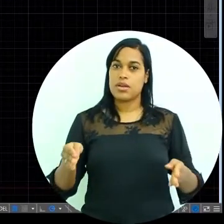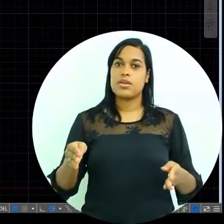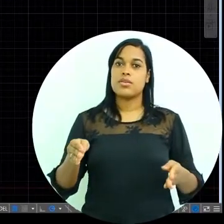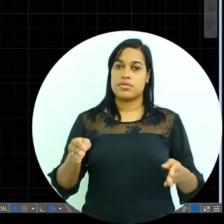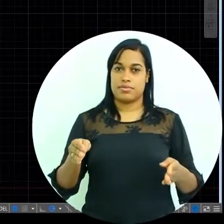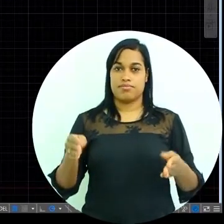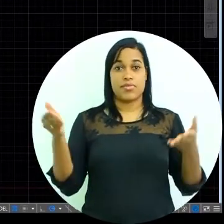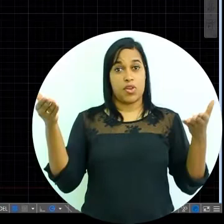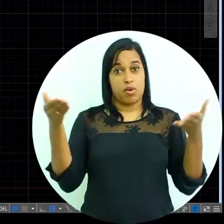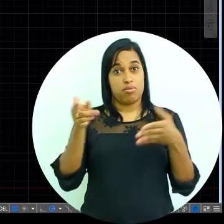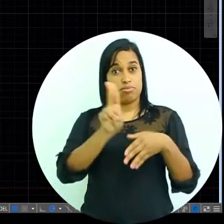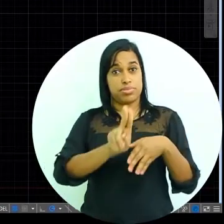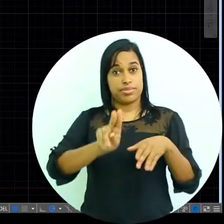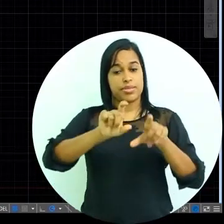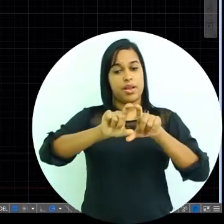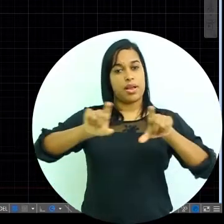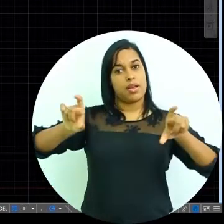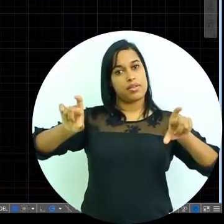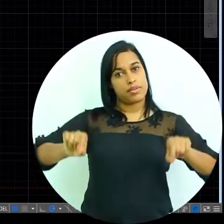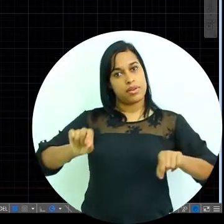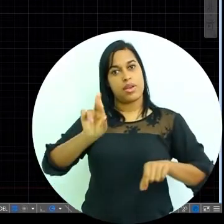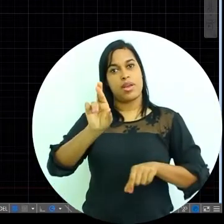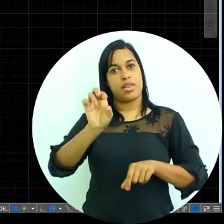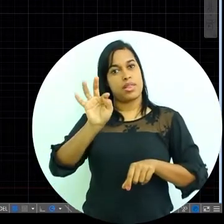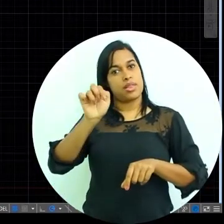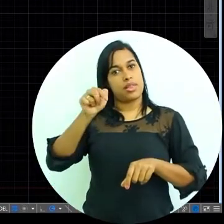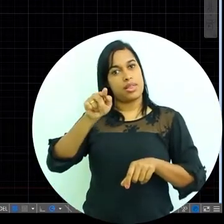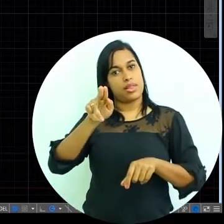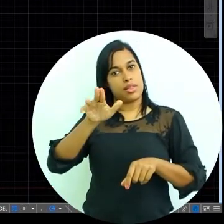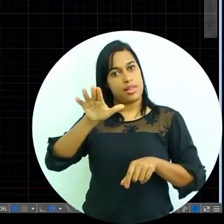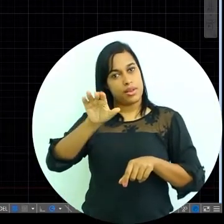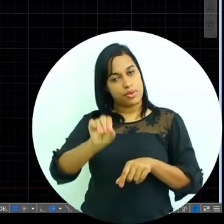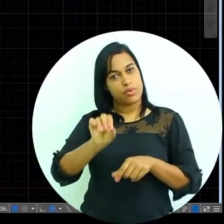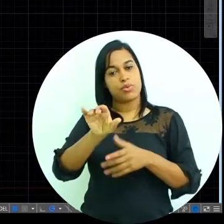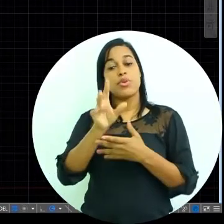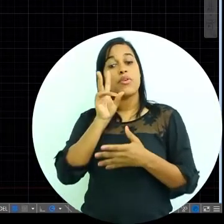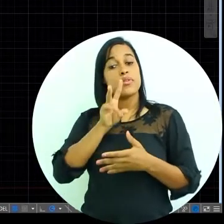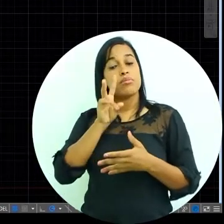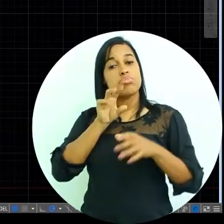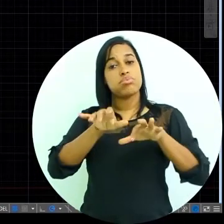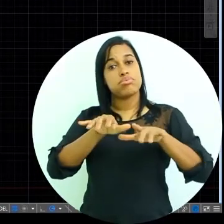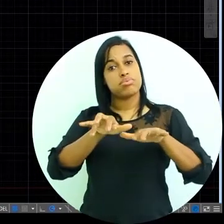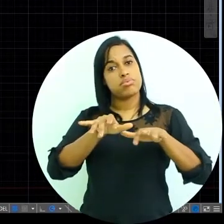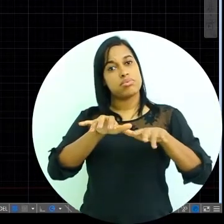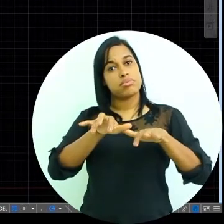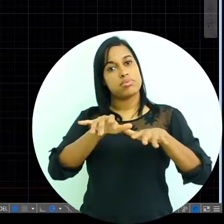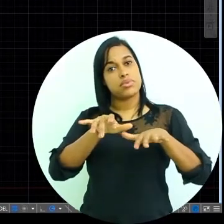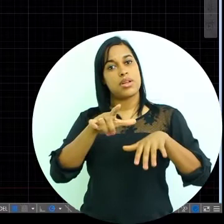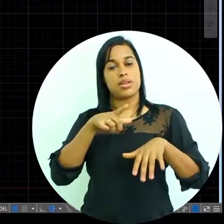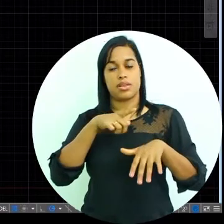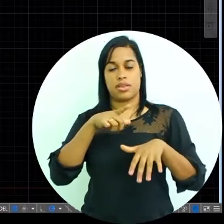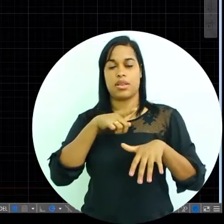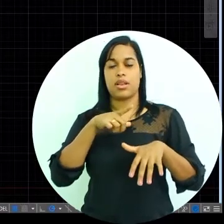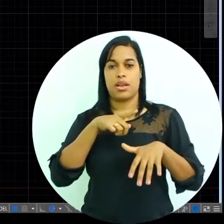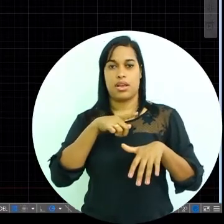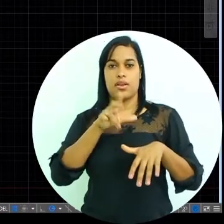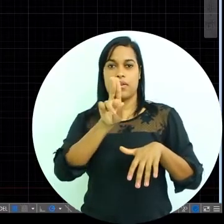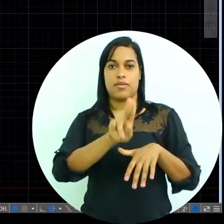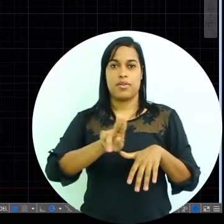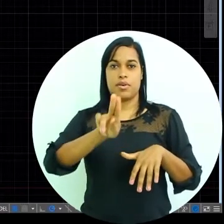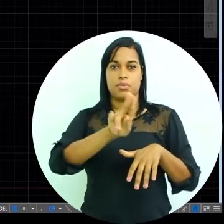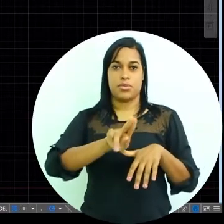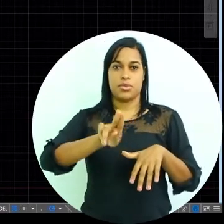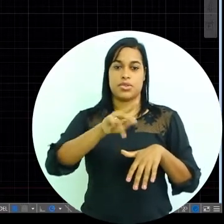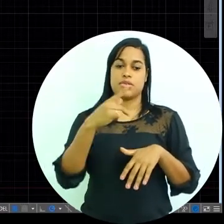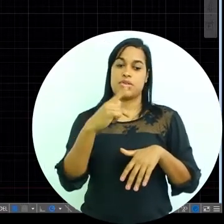comando retângulo, que está no menu Draw, ou pelo atalho no teclado. Nós